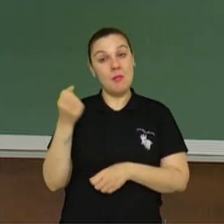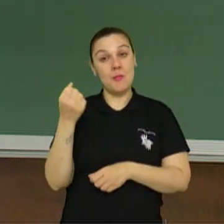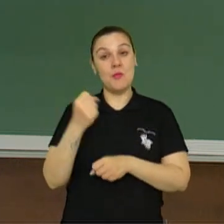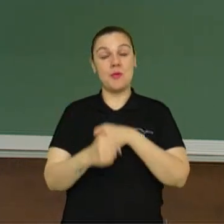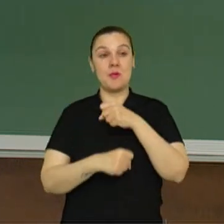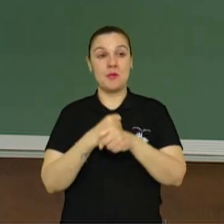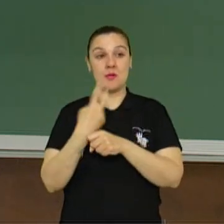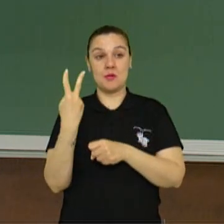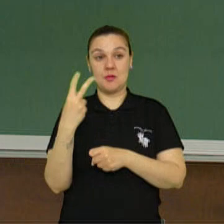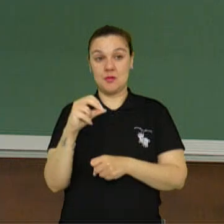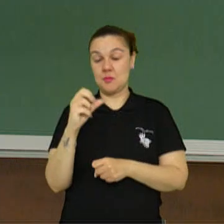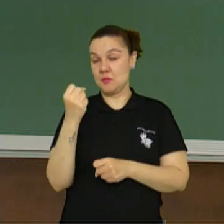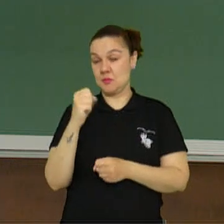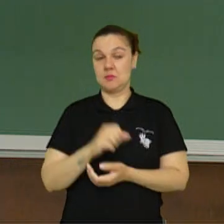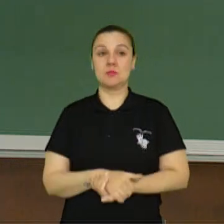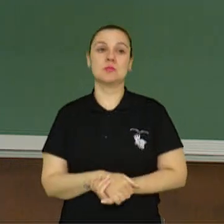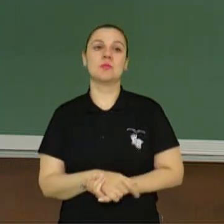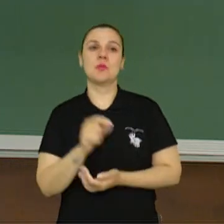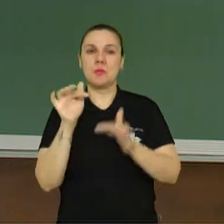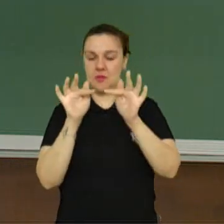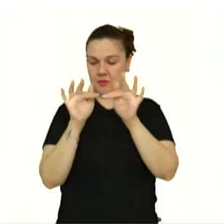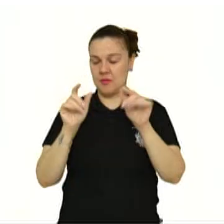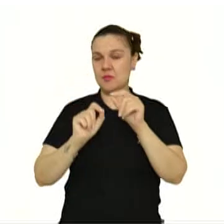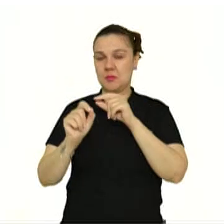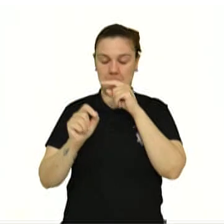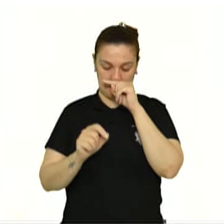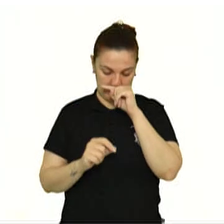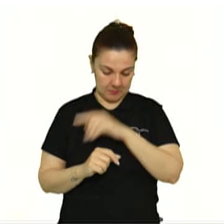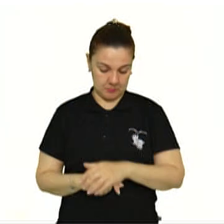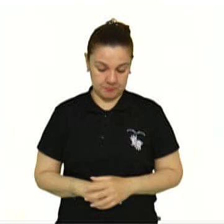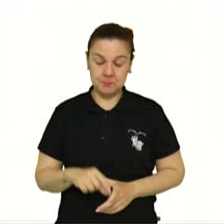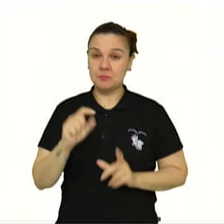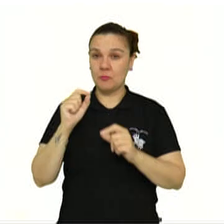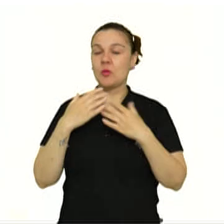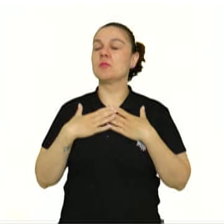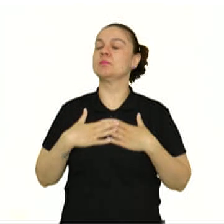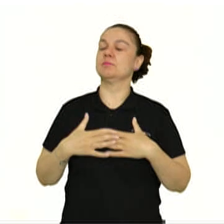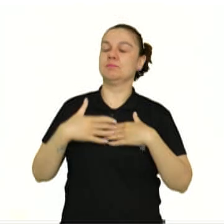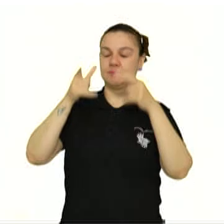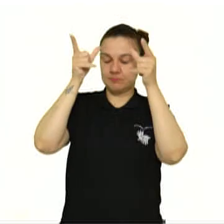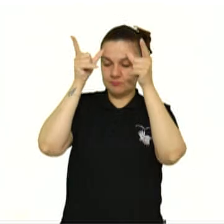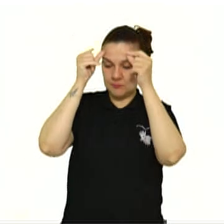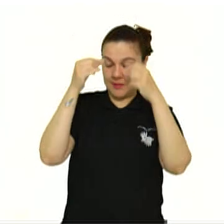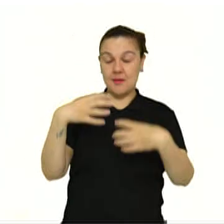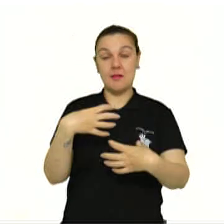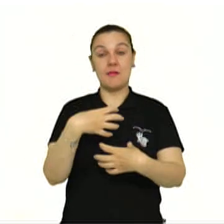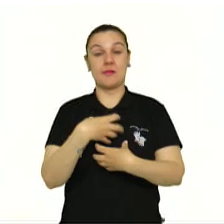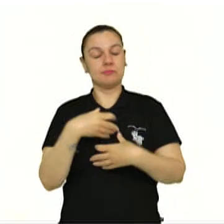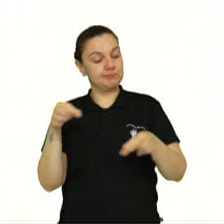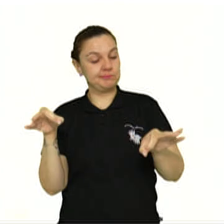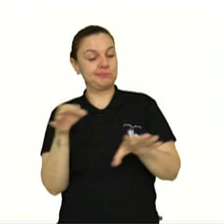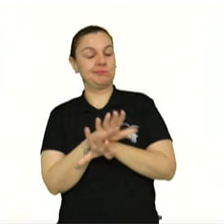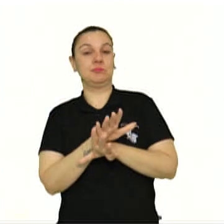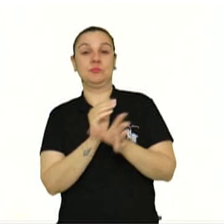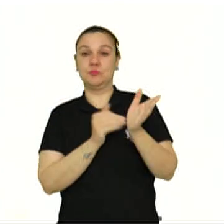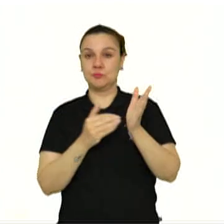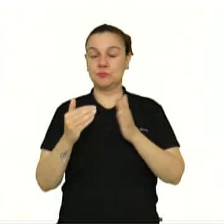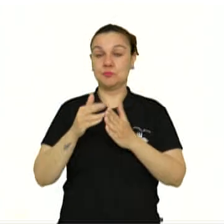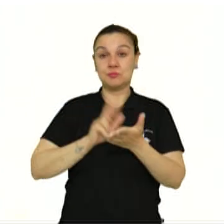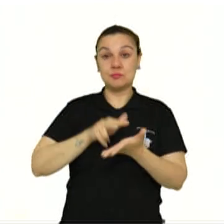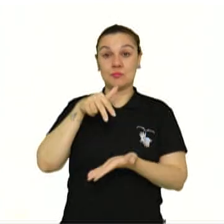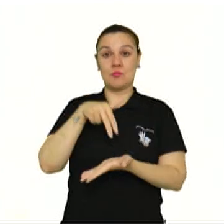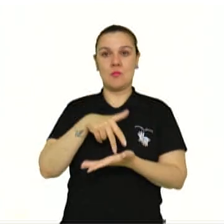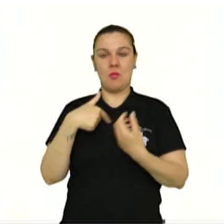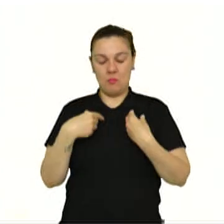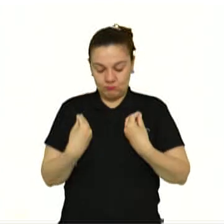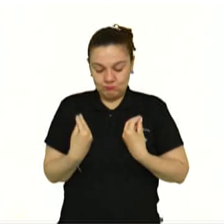em 2008. Uma frase do Guga é: o que me conforta bastante é a sensação de dever cumprido. Eu me entreguei